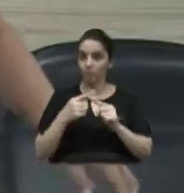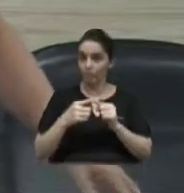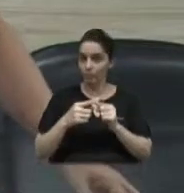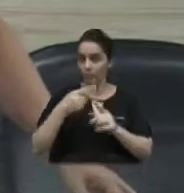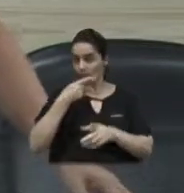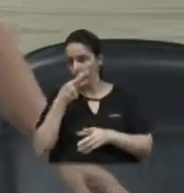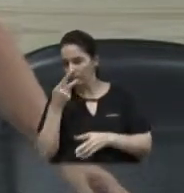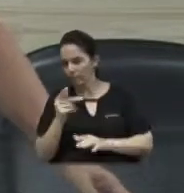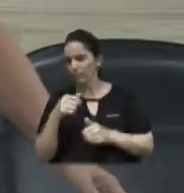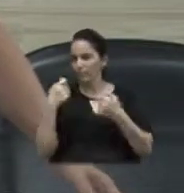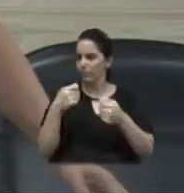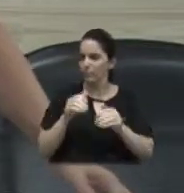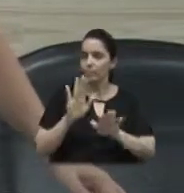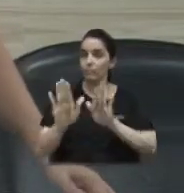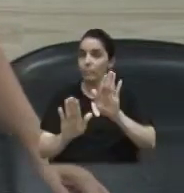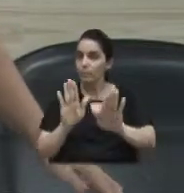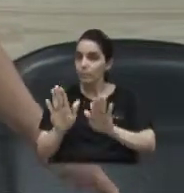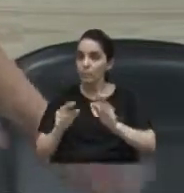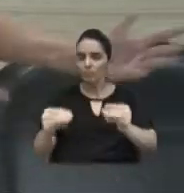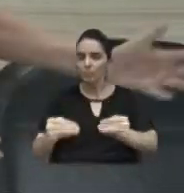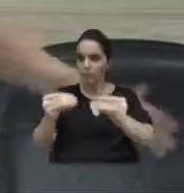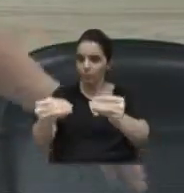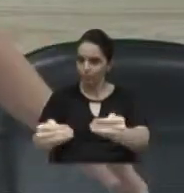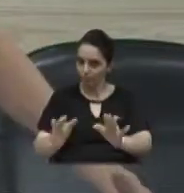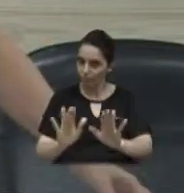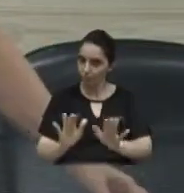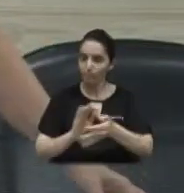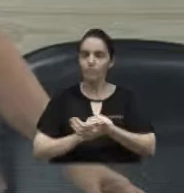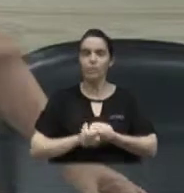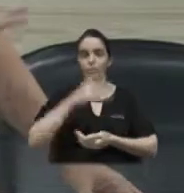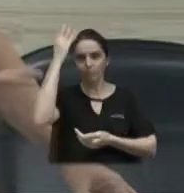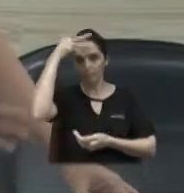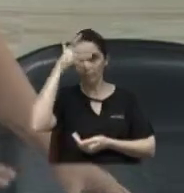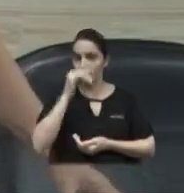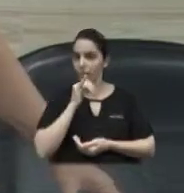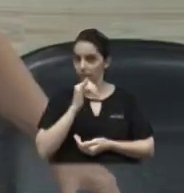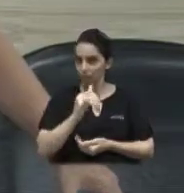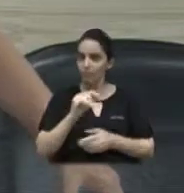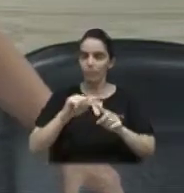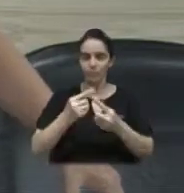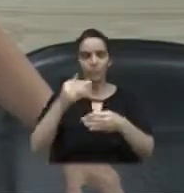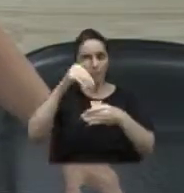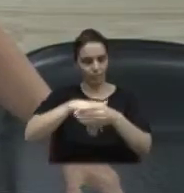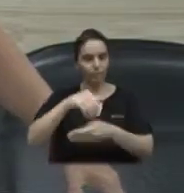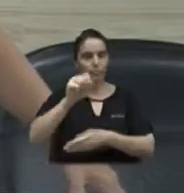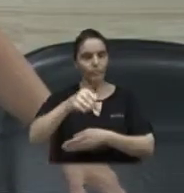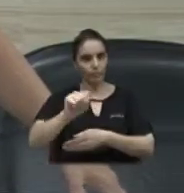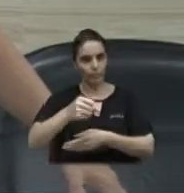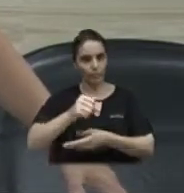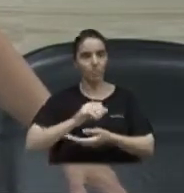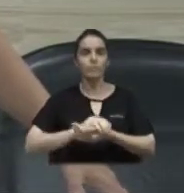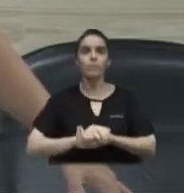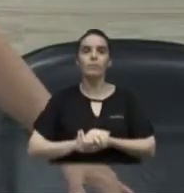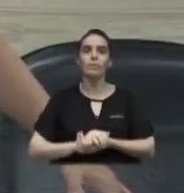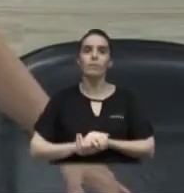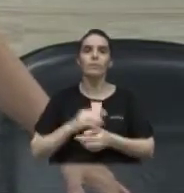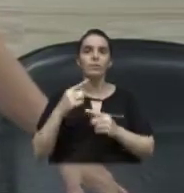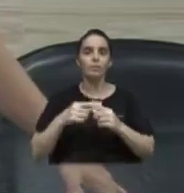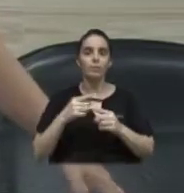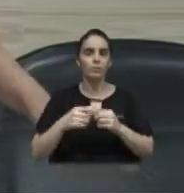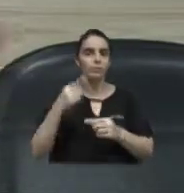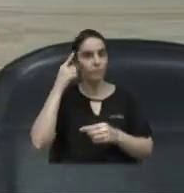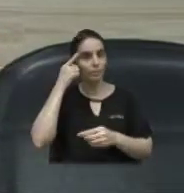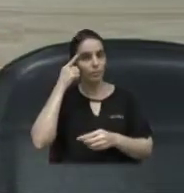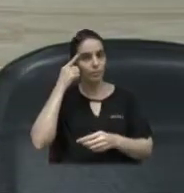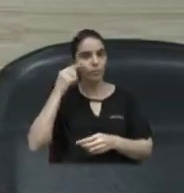usadas, principalmente em moções, então não poderia deixar também de falar, mas será meu voto favorável em prol dos funcionários, bem como dos